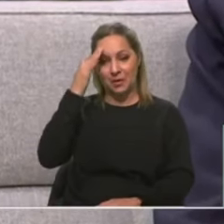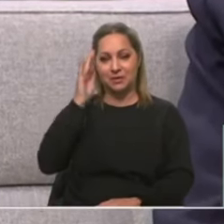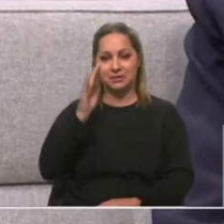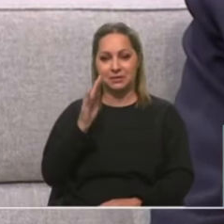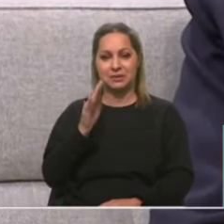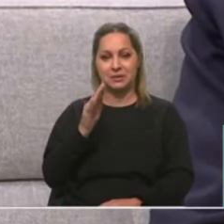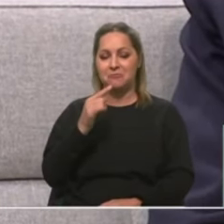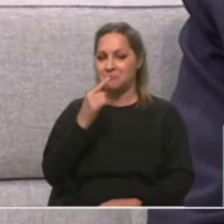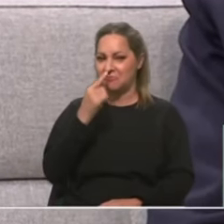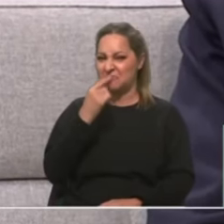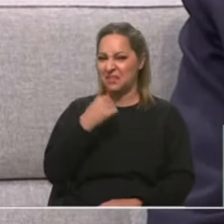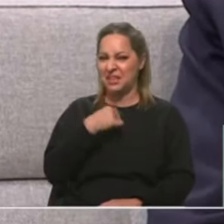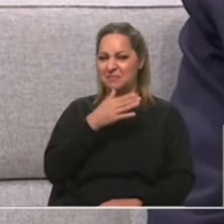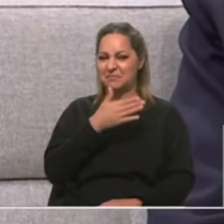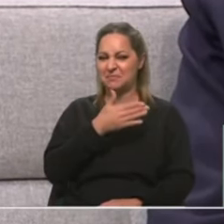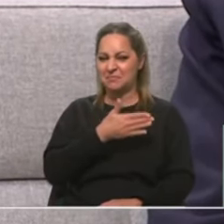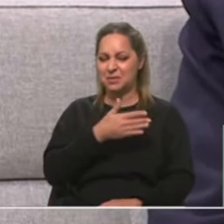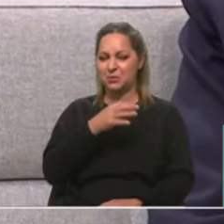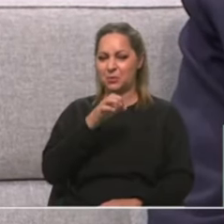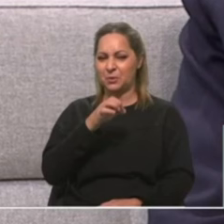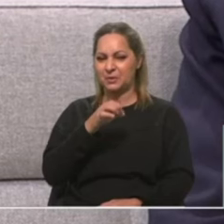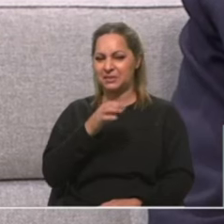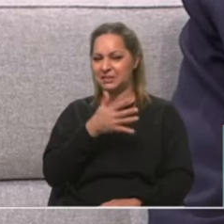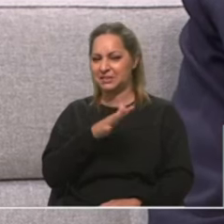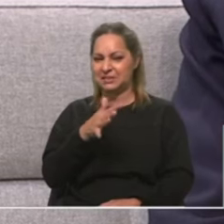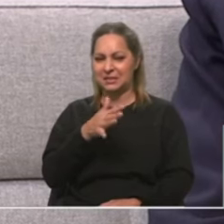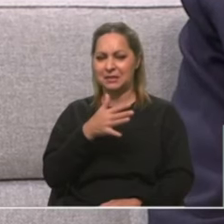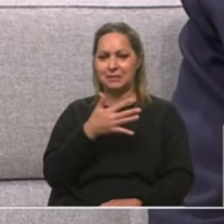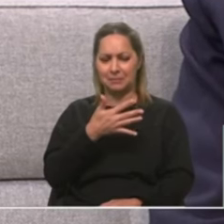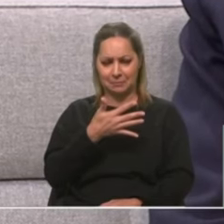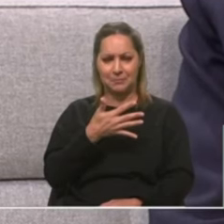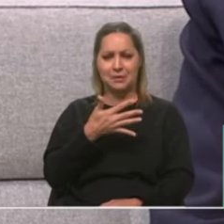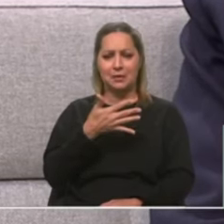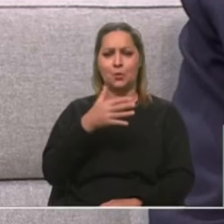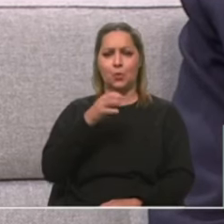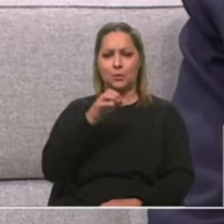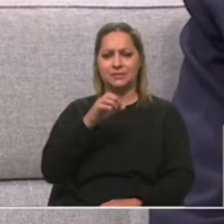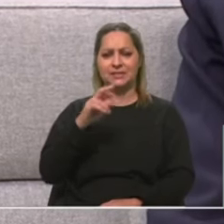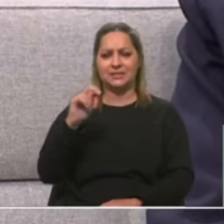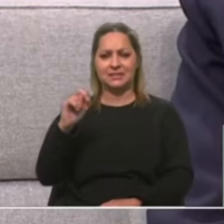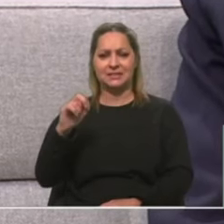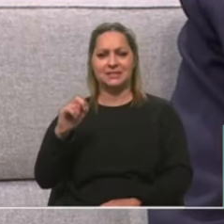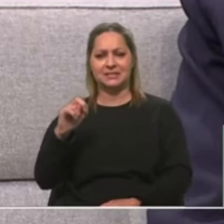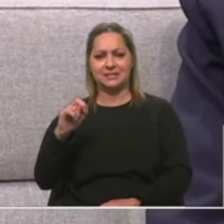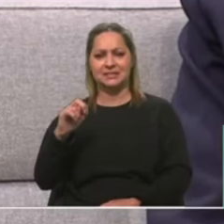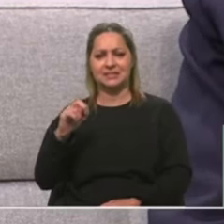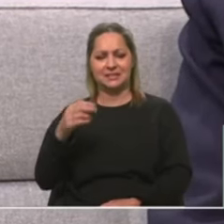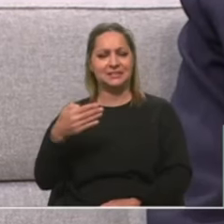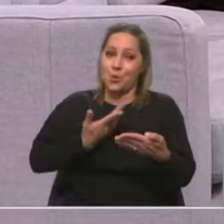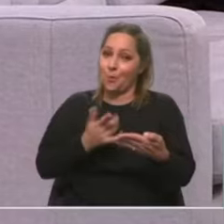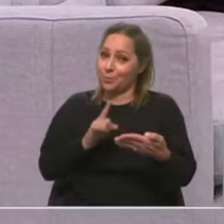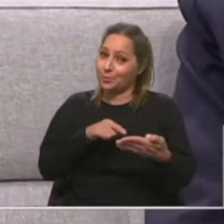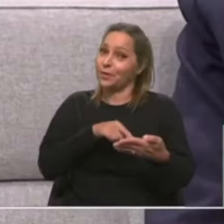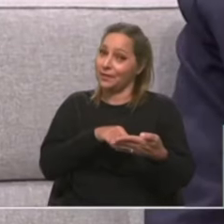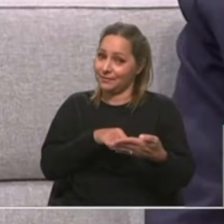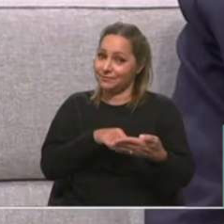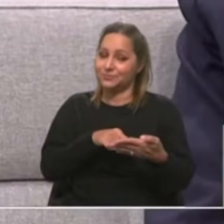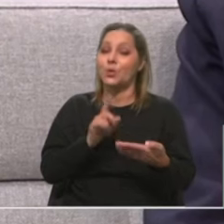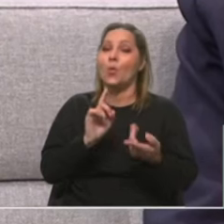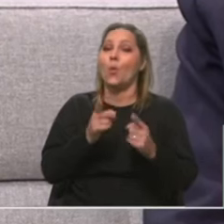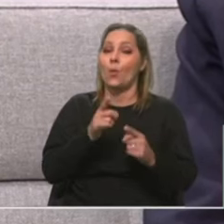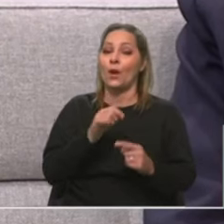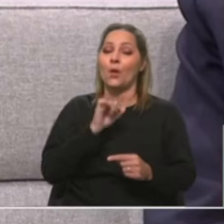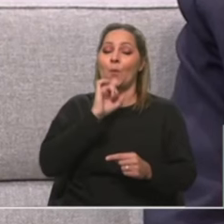buscar errado. Ali por 1800 e qualquer coisa... É, está certo, 37, está ótimo. 1837. Qual